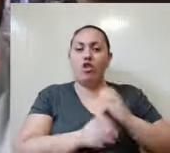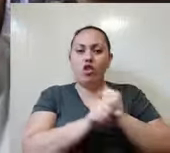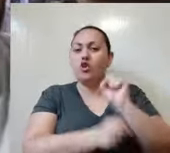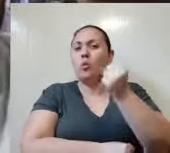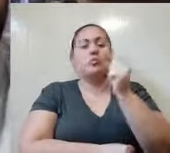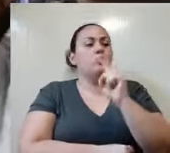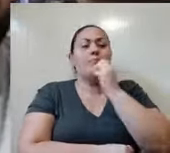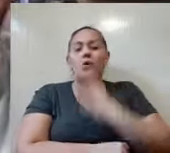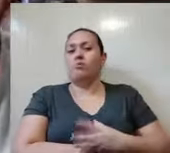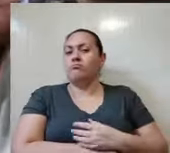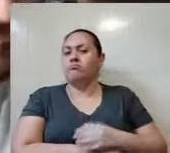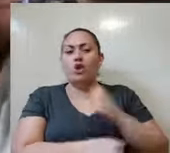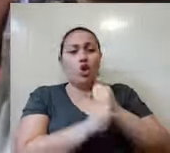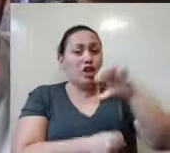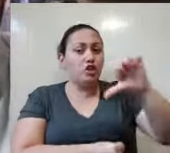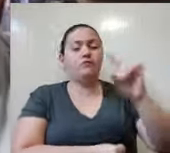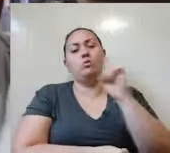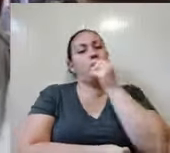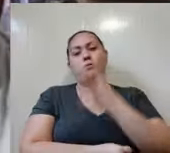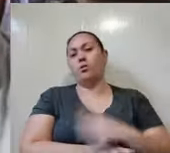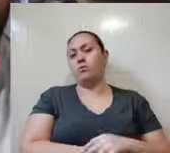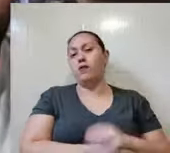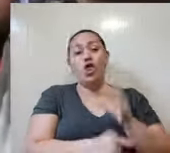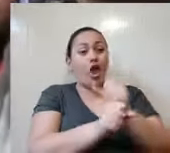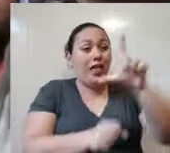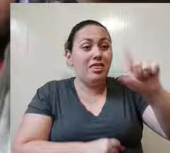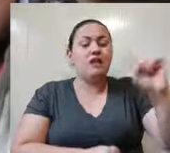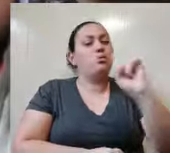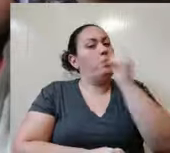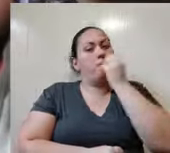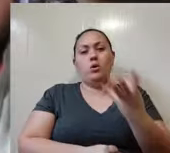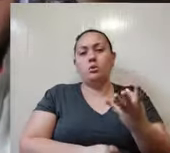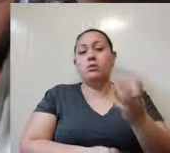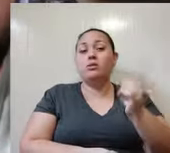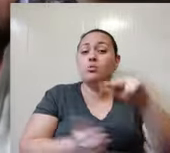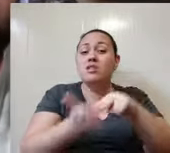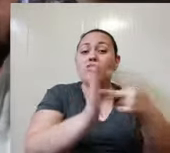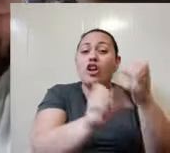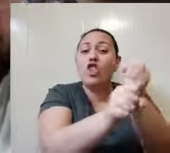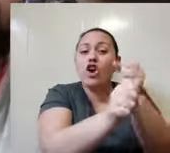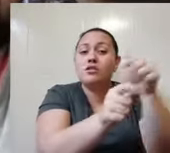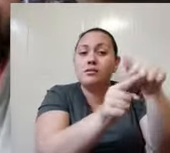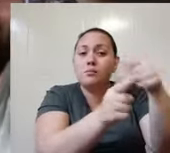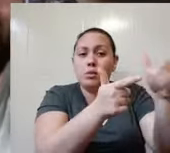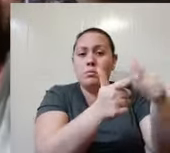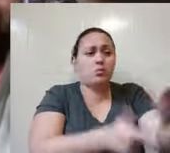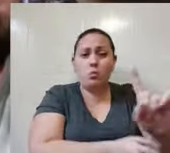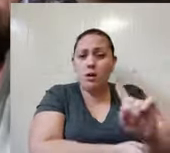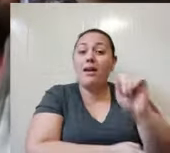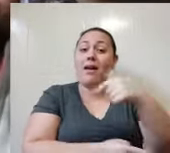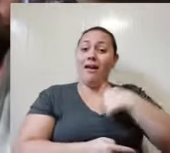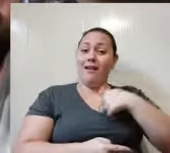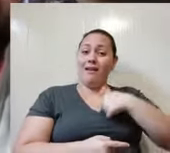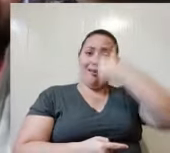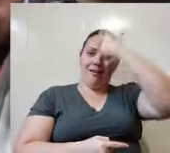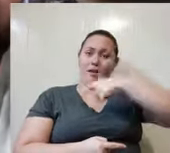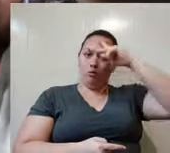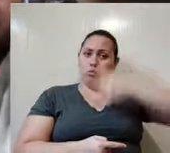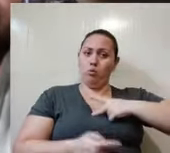porque um 10 também não vai ser bom. Porque o que não tá bem não é a nota, mas é a forma como a pessoa tá se relacionando com a sua